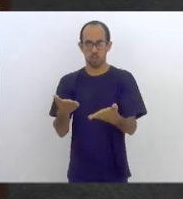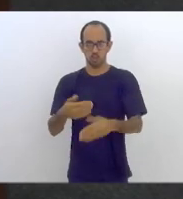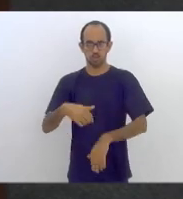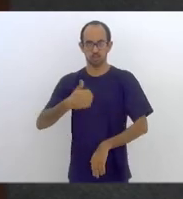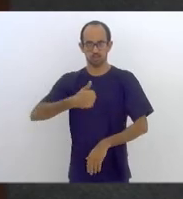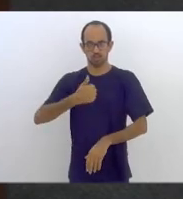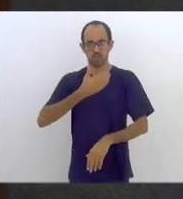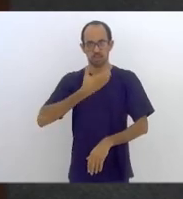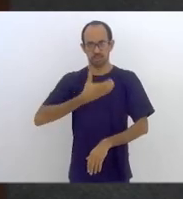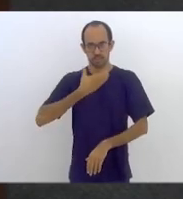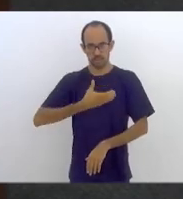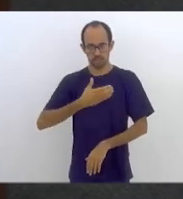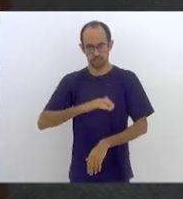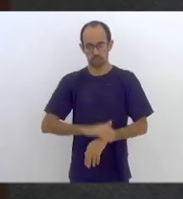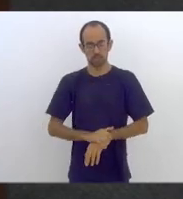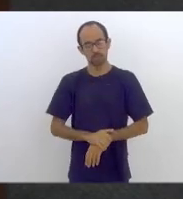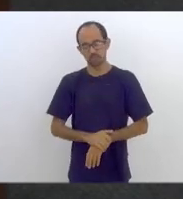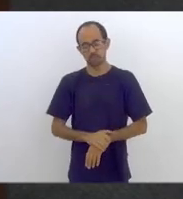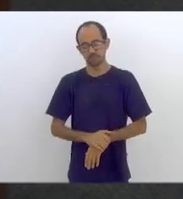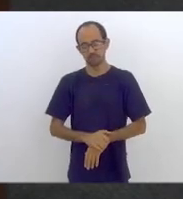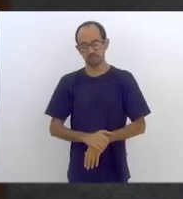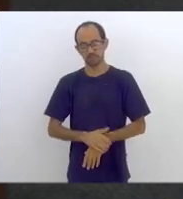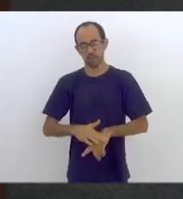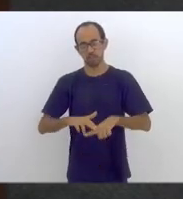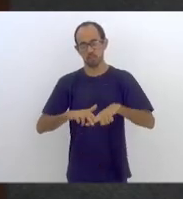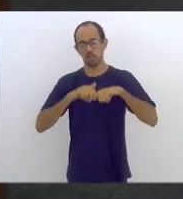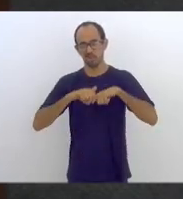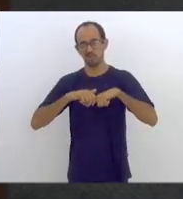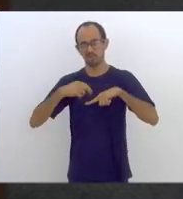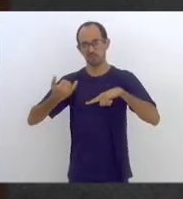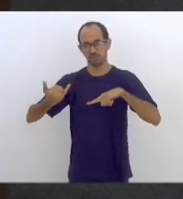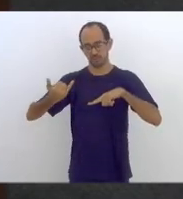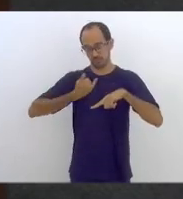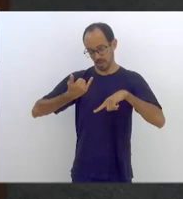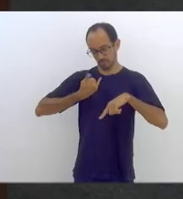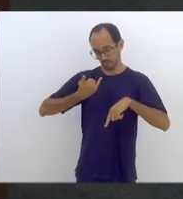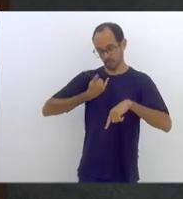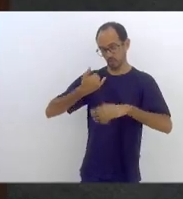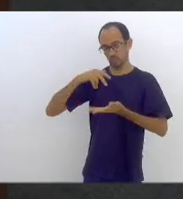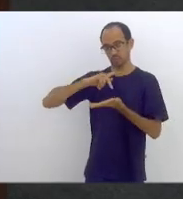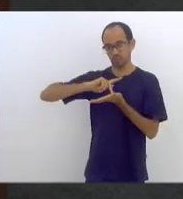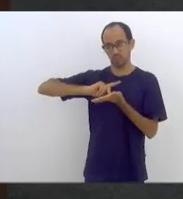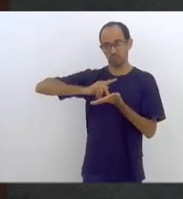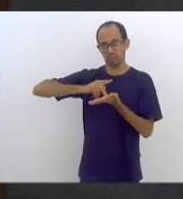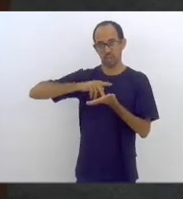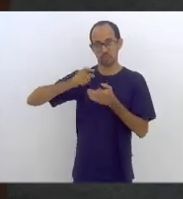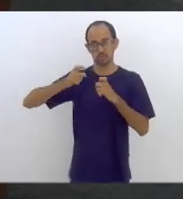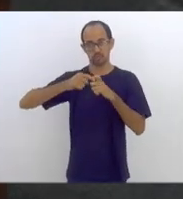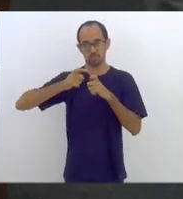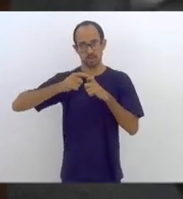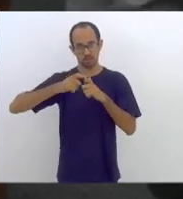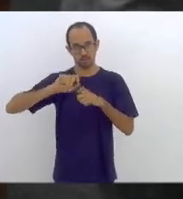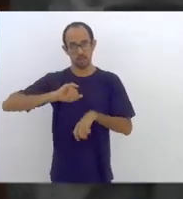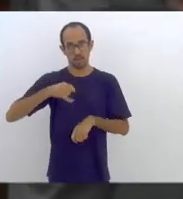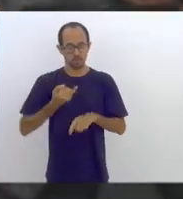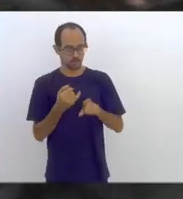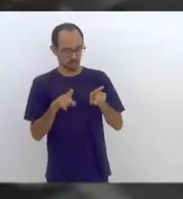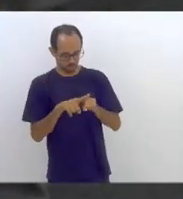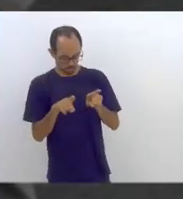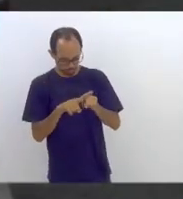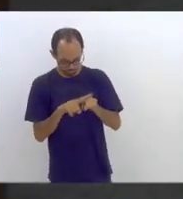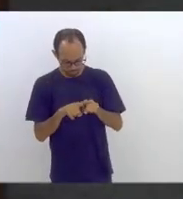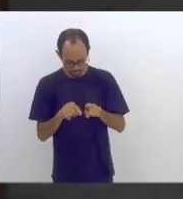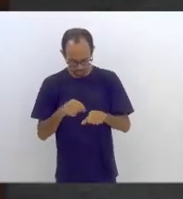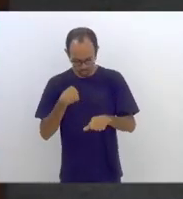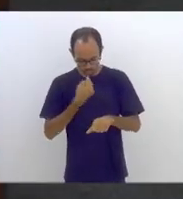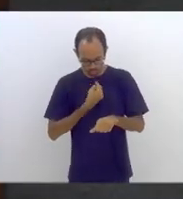dia primeiro de dezembro eu fui acionada pelo sindicato dos médicos tive a oportunidade de conversar com o nosso